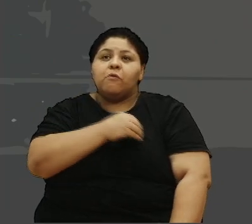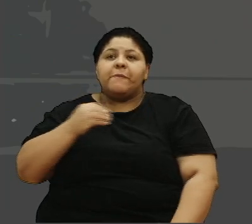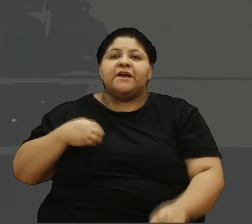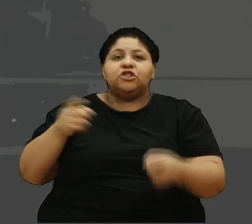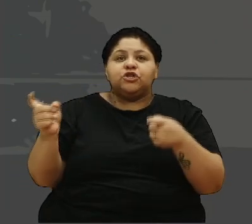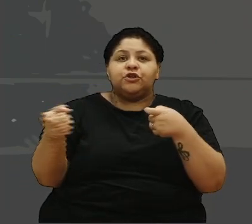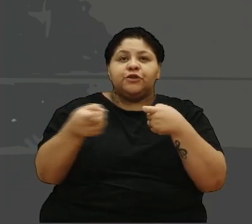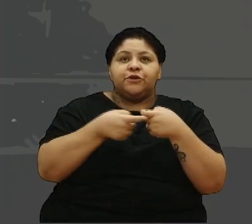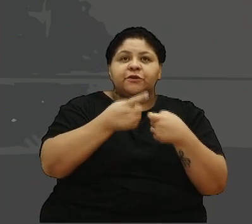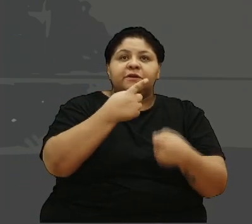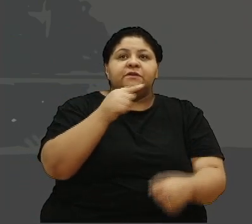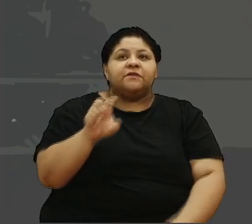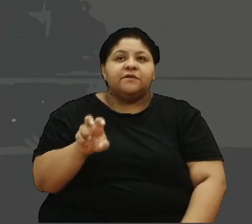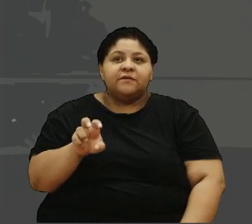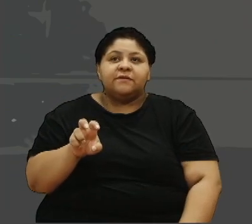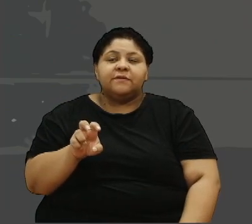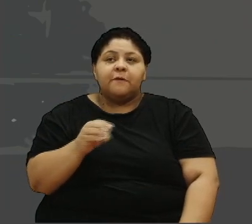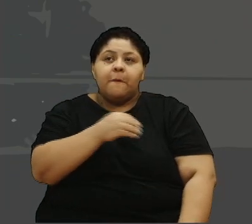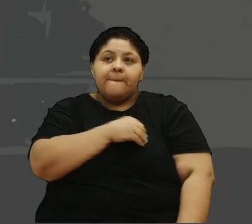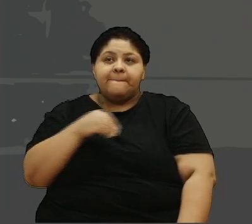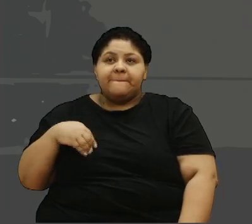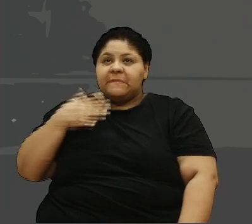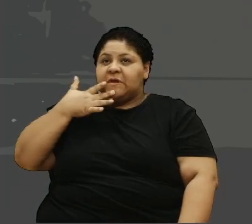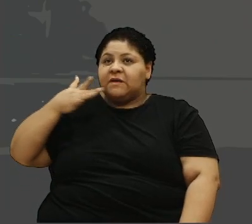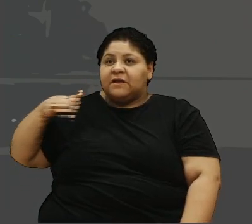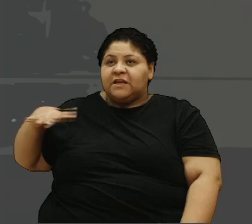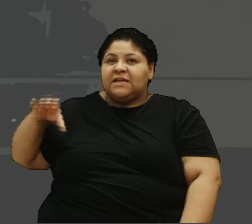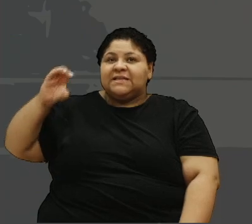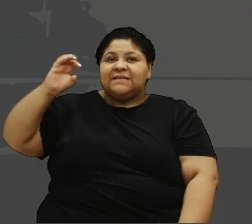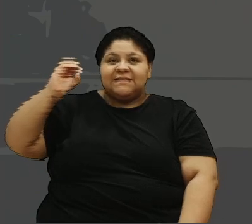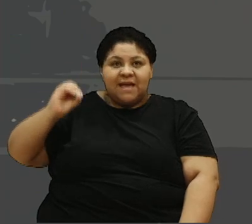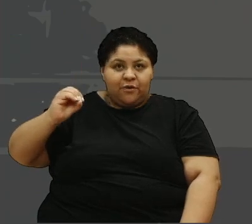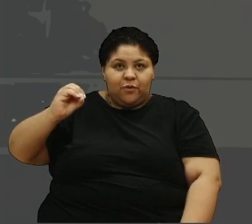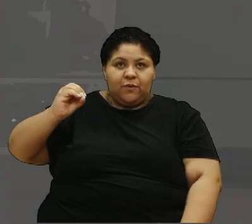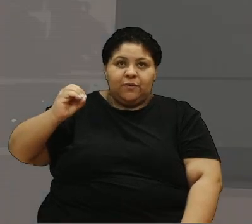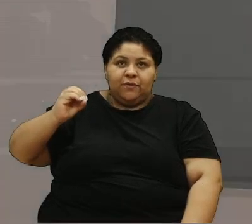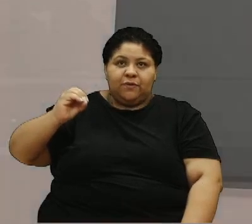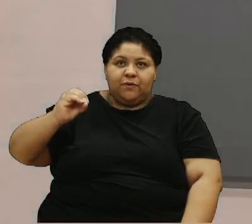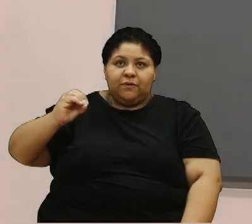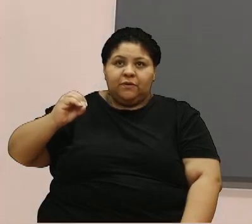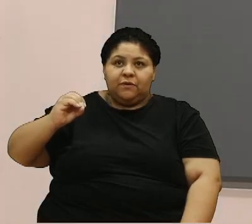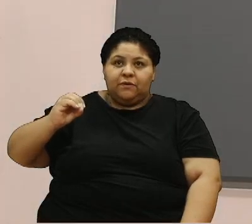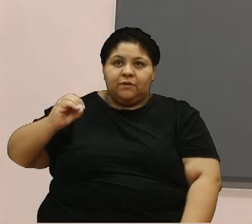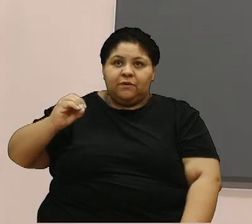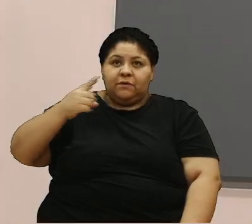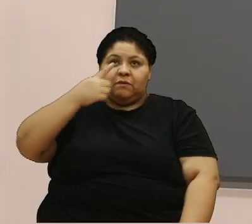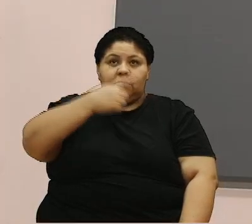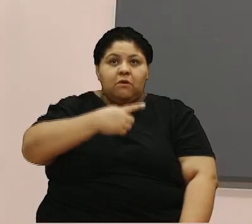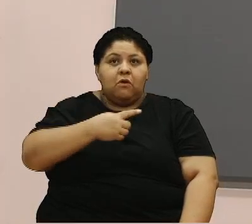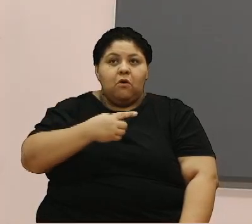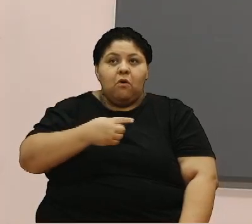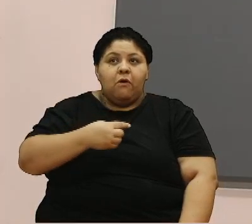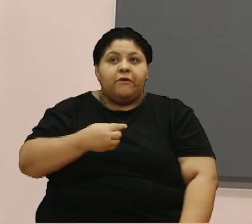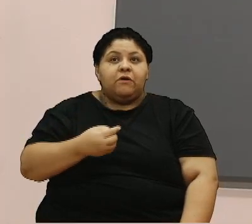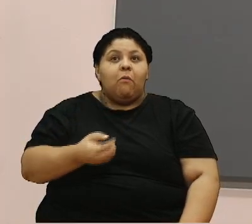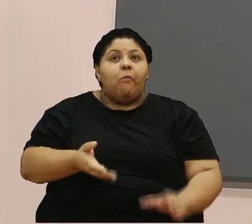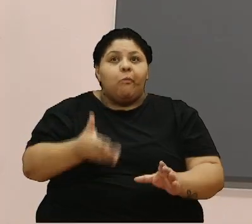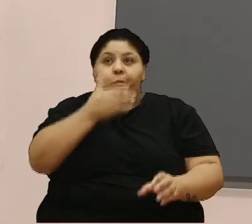clínico, 15. Pediatra, 0. Está enchendo o meu faltômetro aí. Vamos